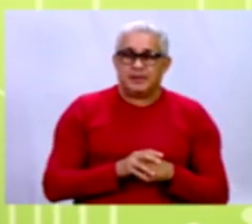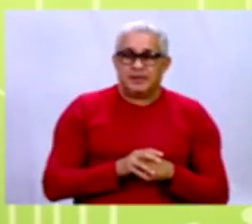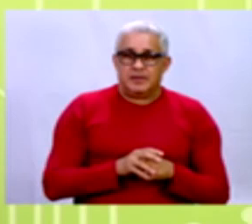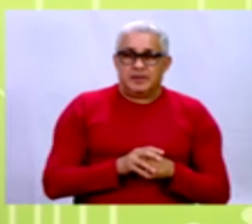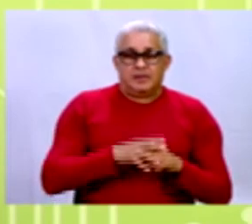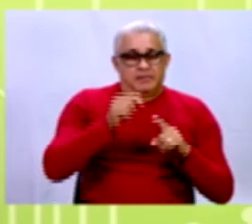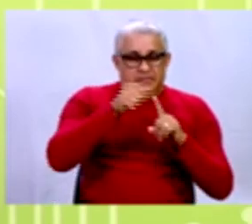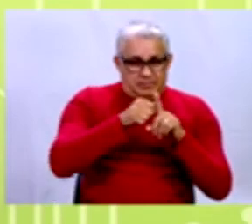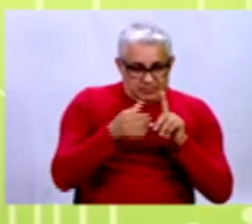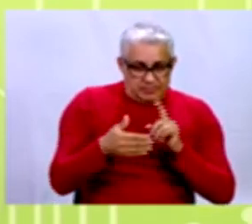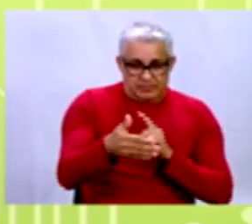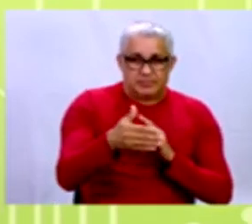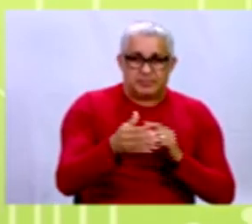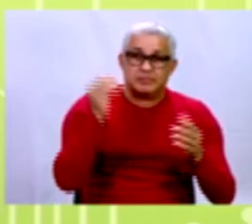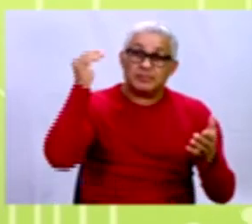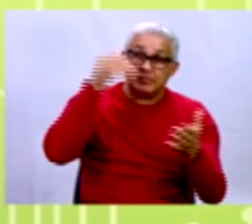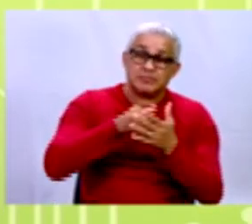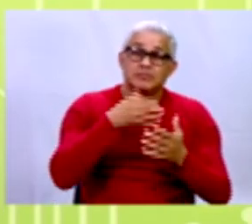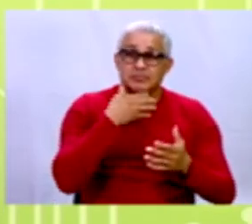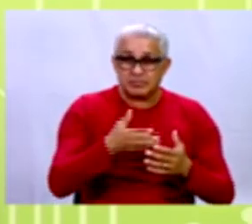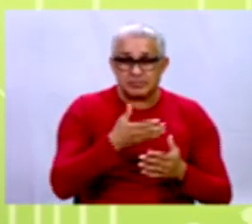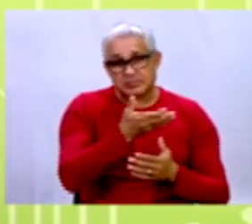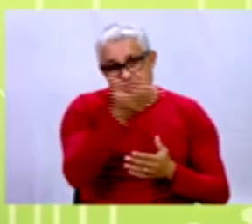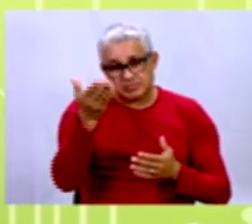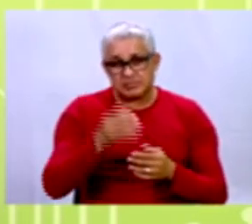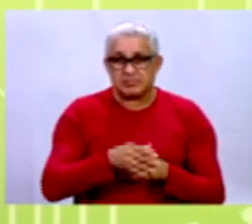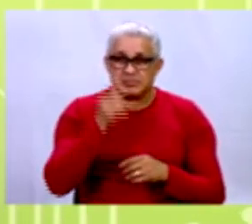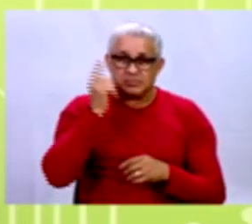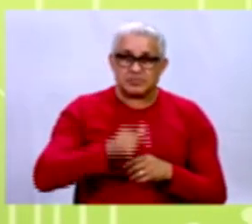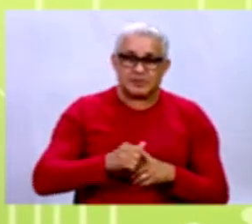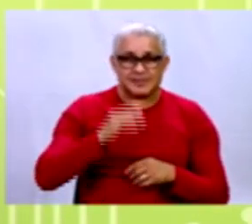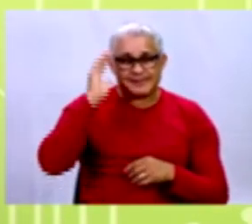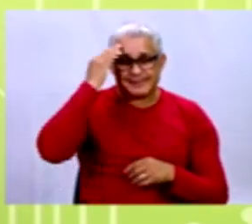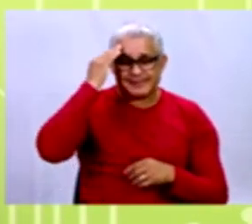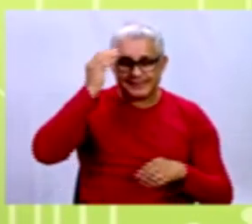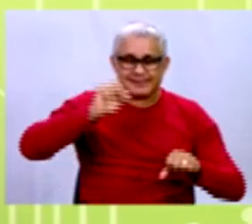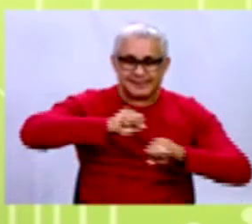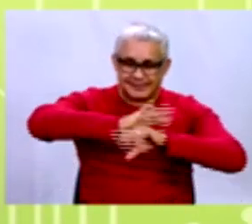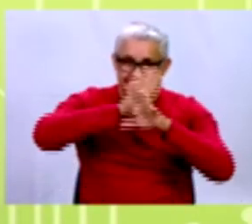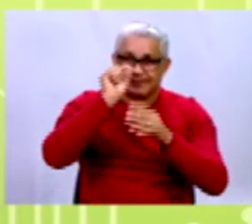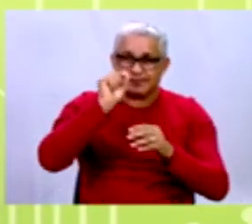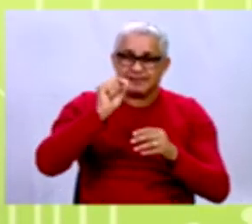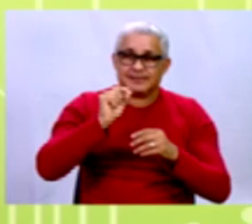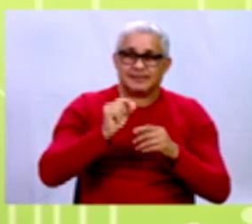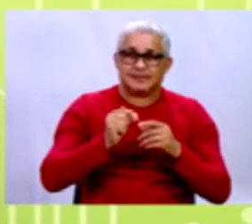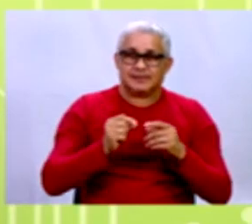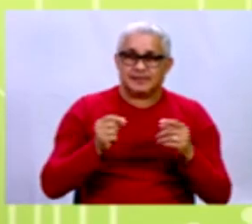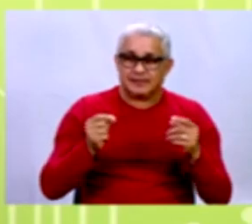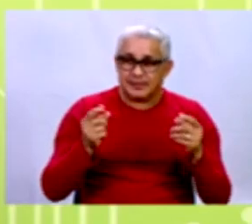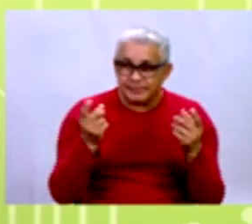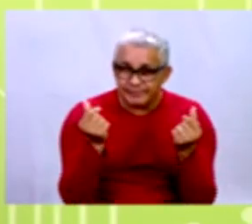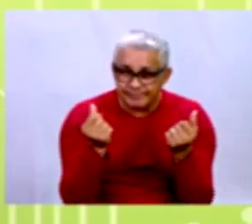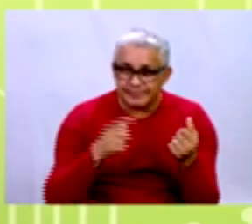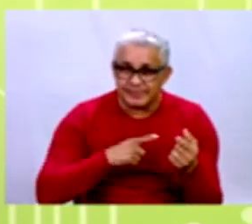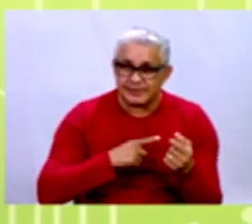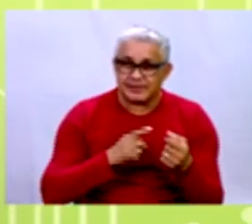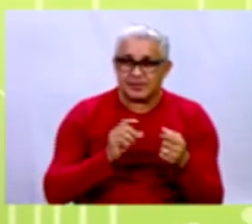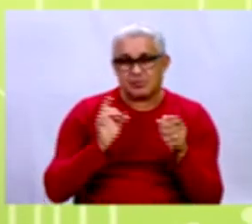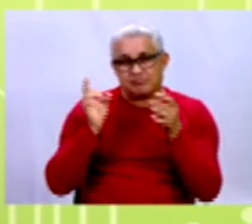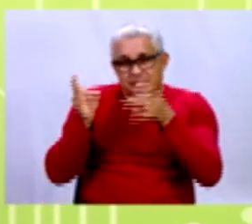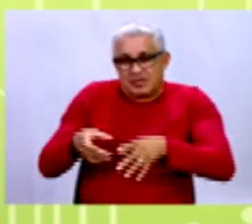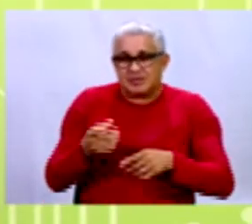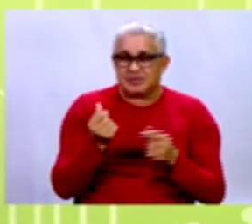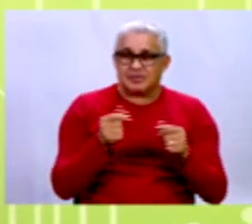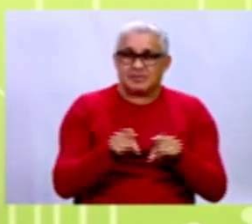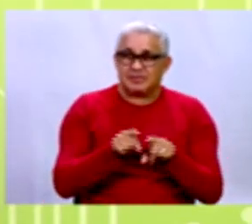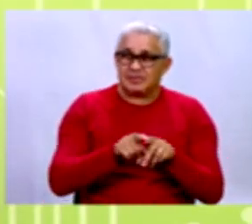nesse mês agora, mas que chegar lá em dezembro vocês ter uma noção de se vai sobrar dinheiro, se vai faltar dinheiro. Eu sempre gosto de falar para